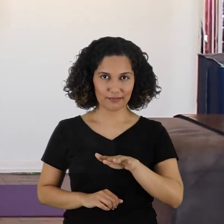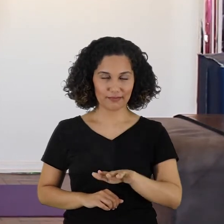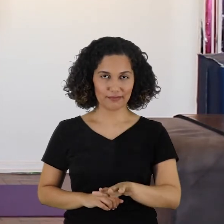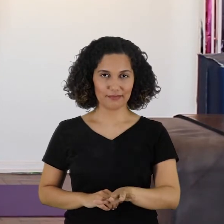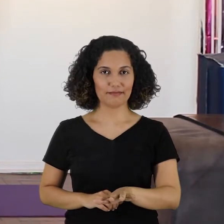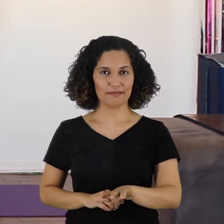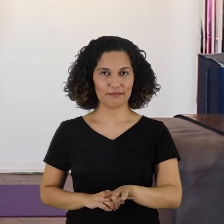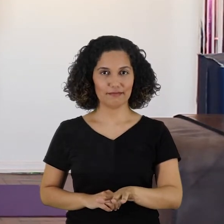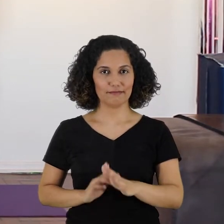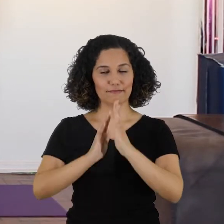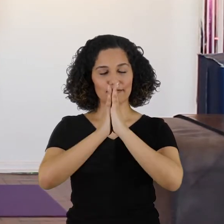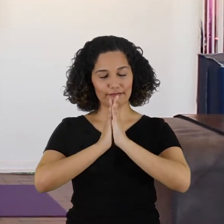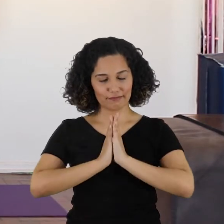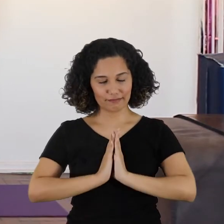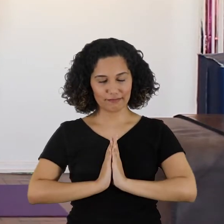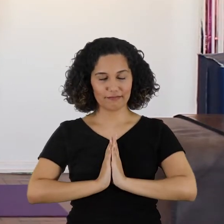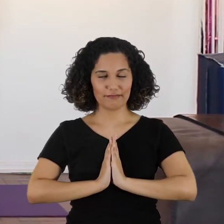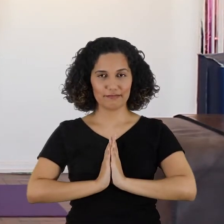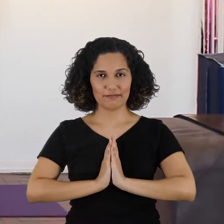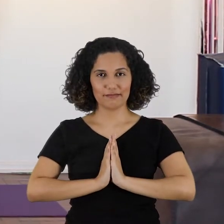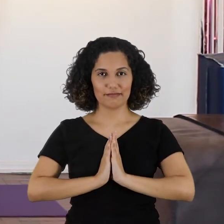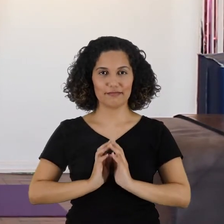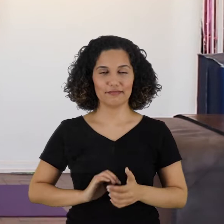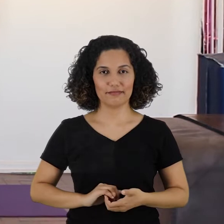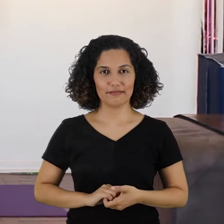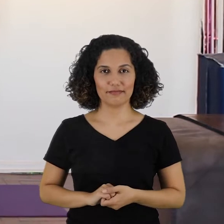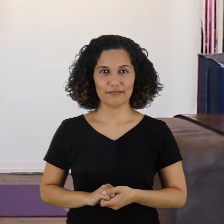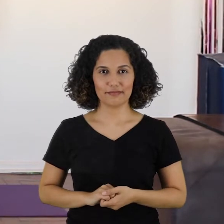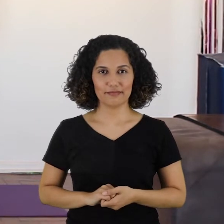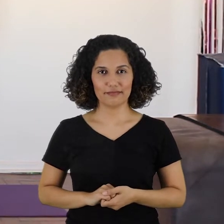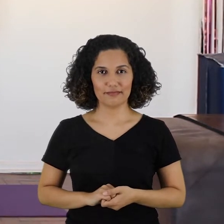Expira, traz as mãos juntas lá na frente do peito.